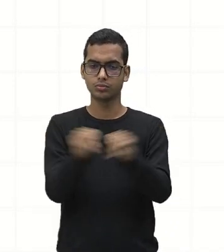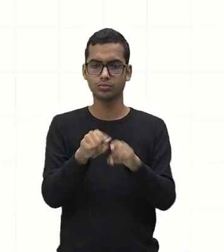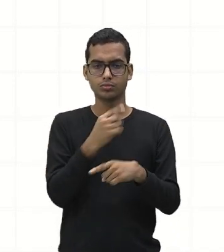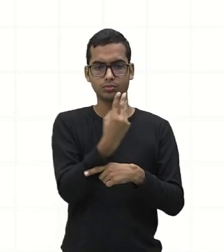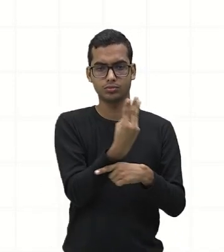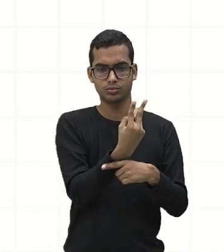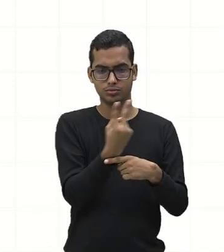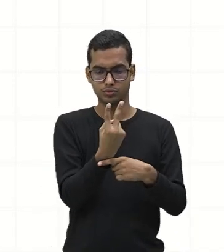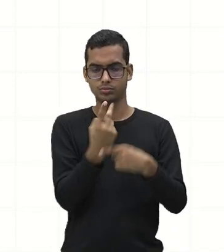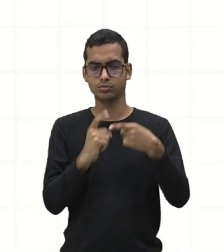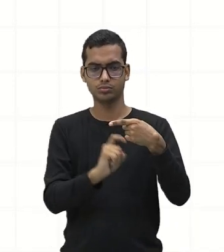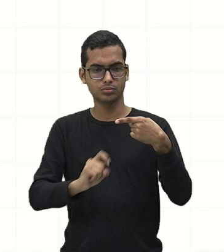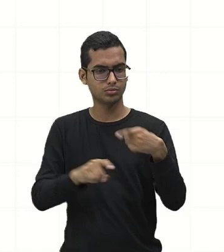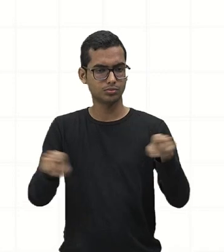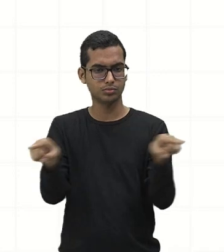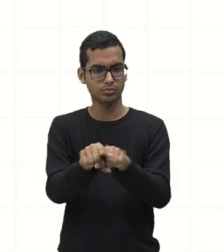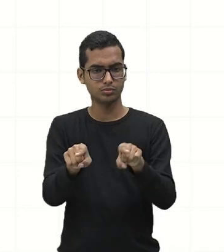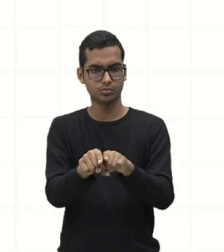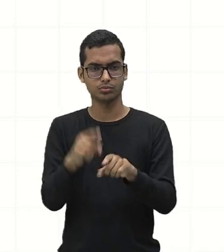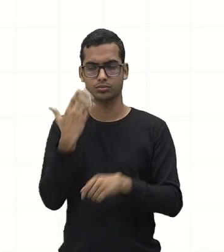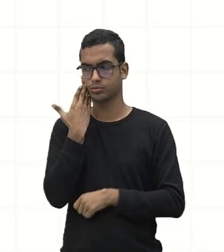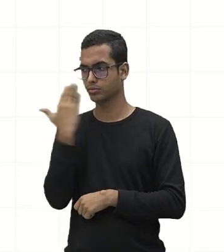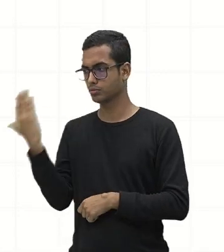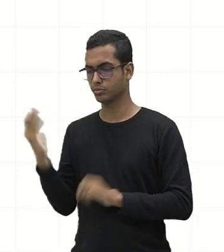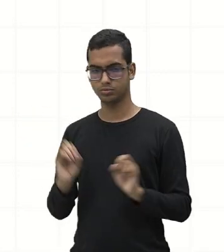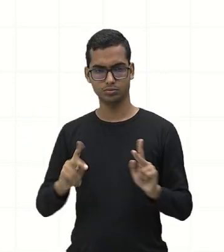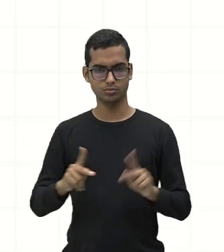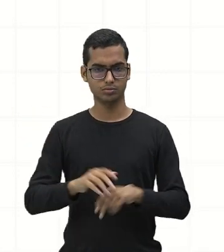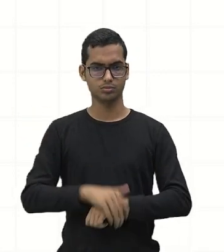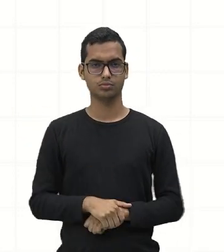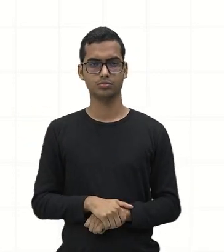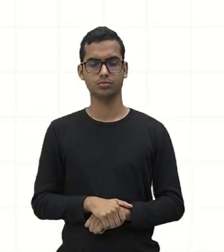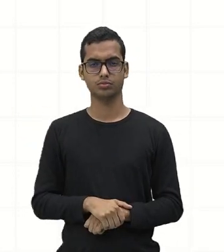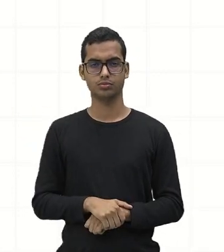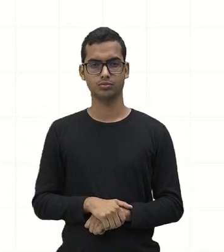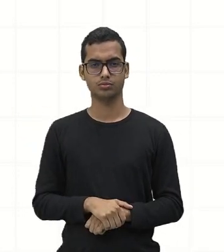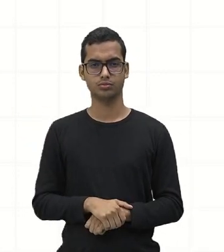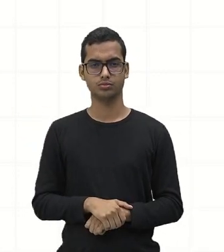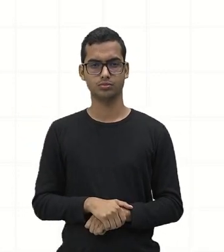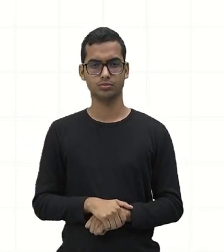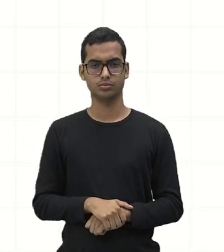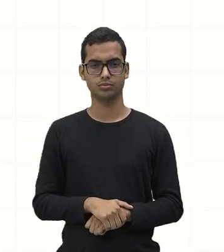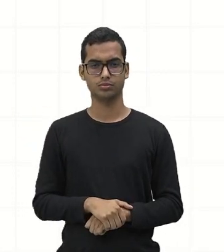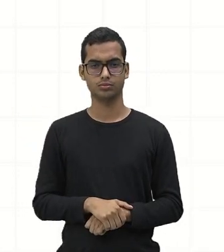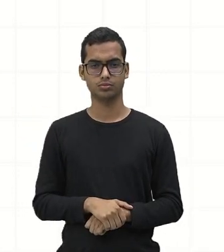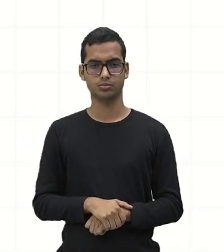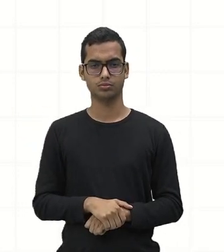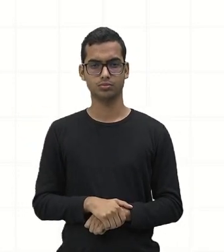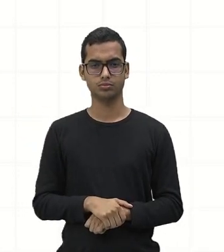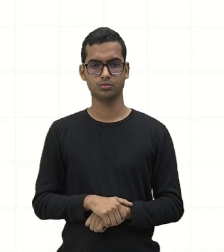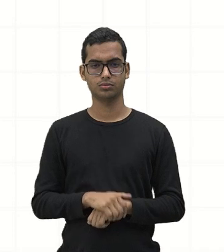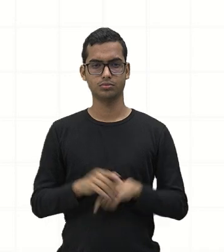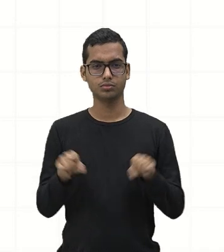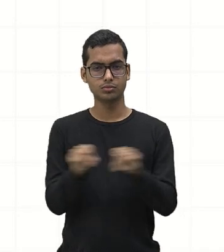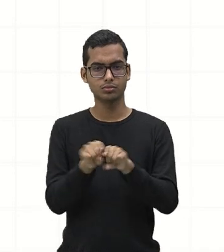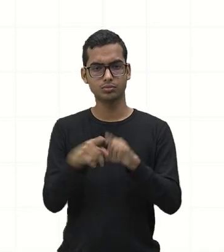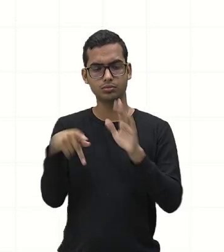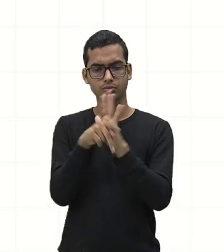para x. Ok? E aí, eu poderia até verificar aí essa constante de proporcionalidade. Se